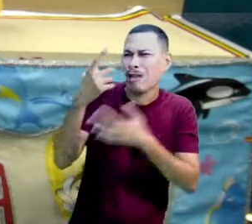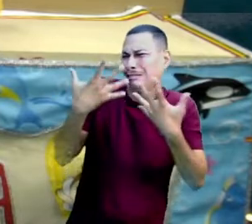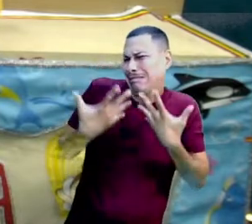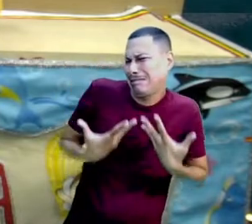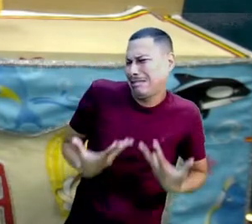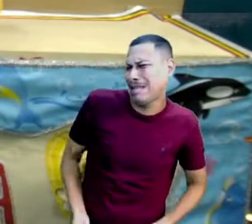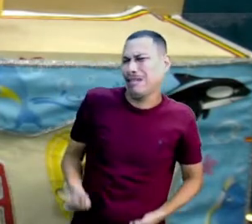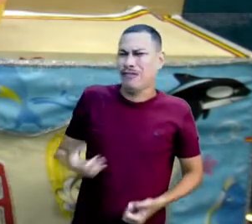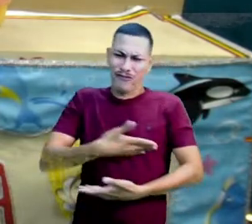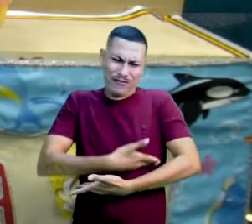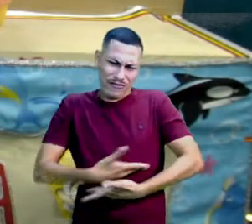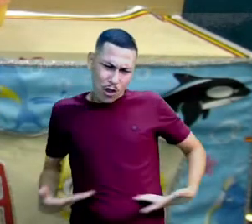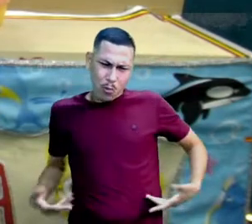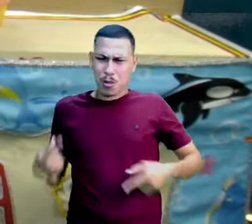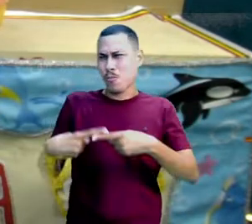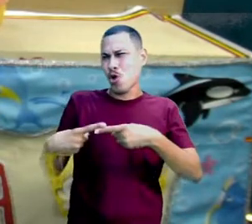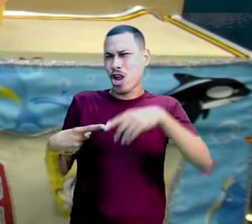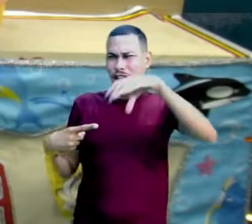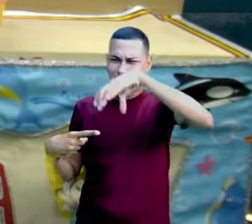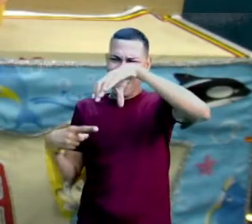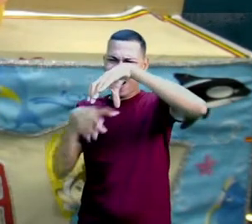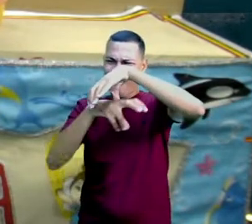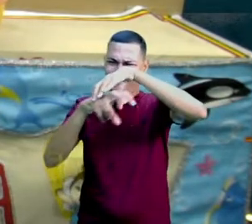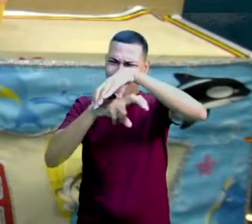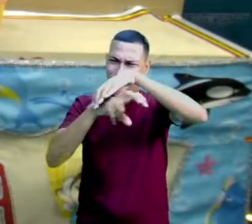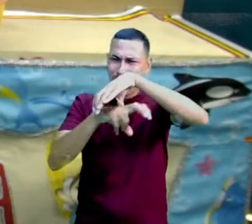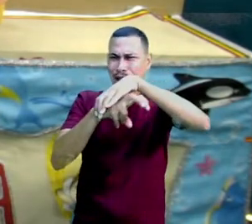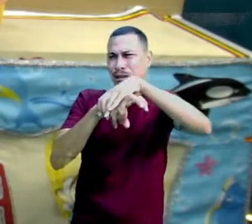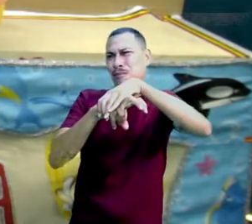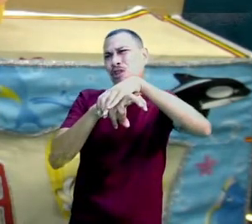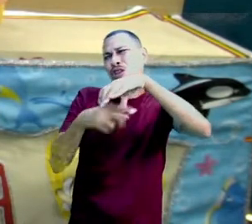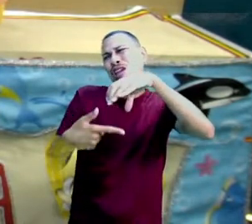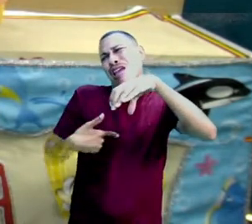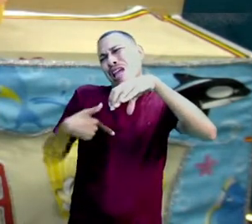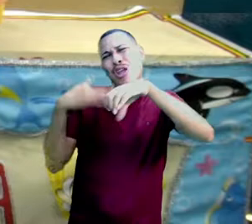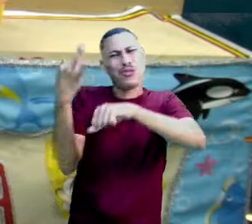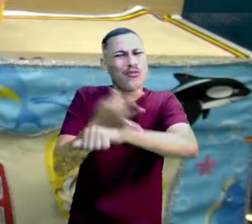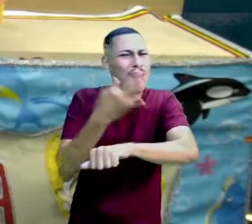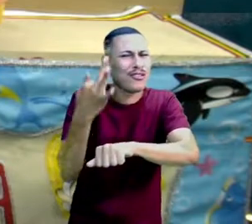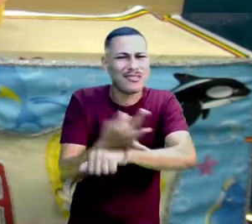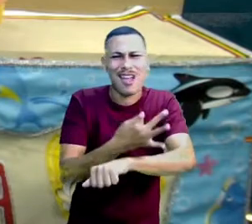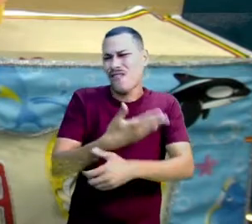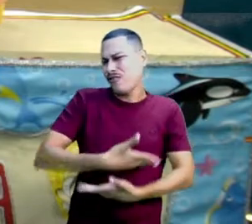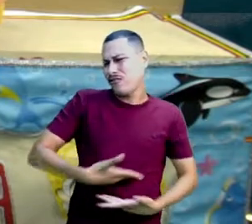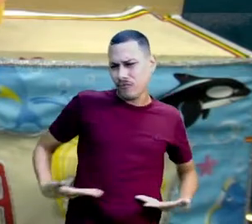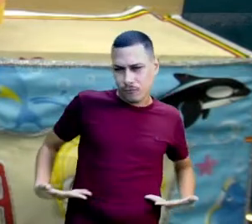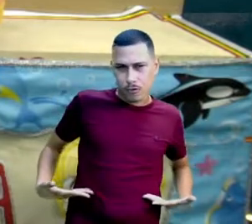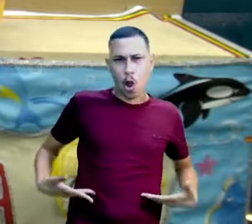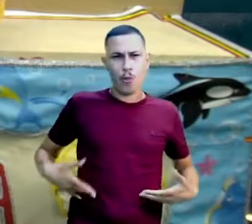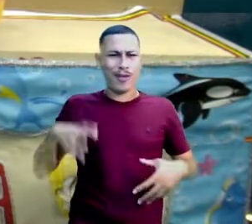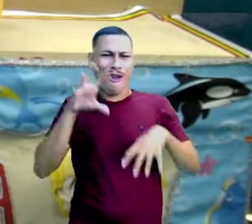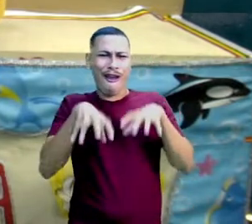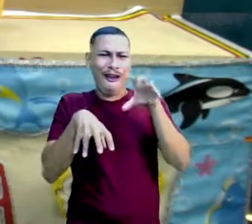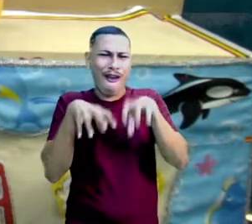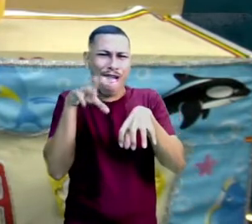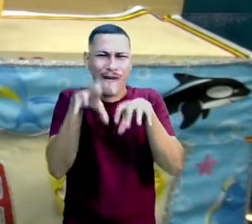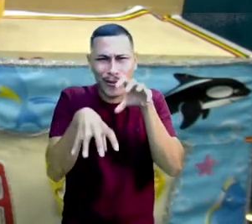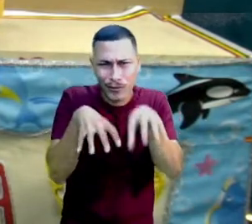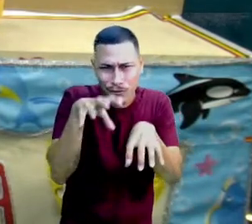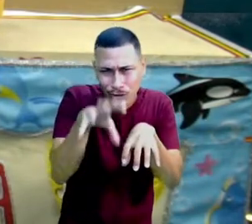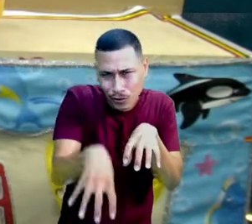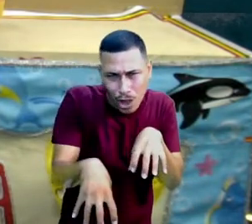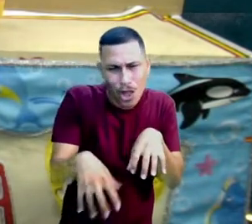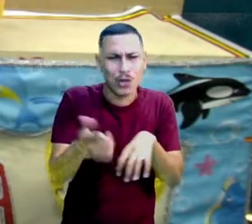que ficou lá dentro do buraco preso. Que não aguentava mais de fome, ele não estava conseguindo nem andar direito, leiturinha, mais.